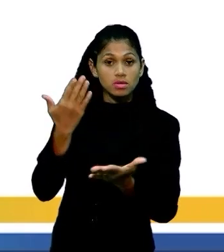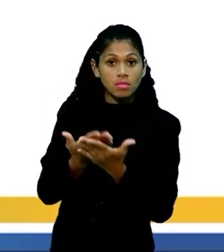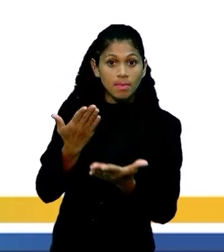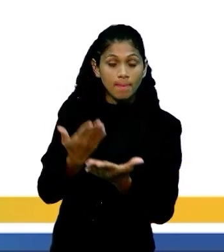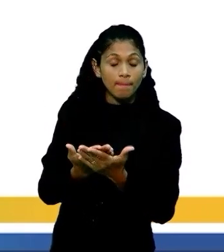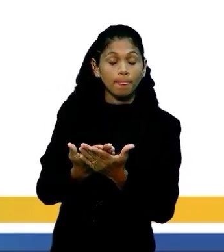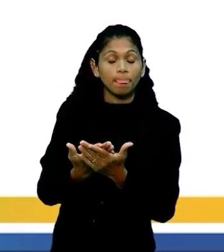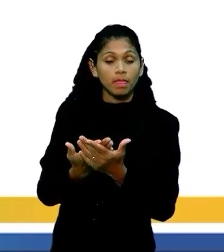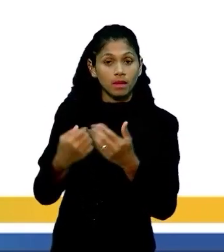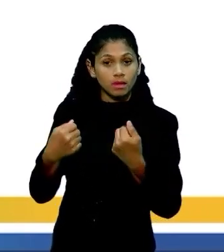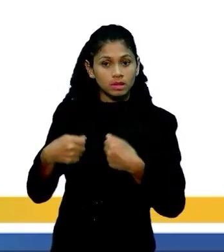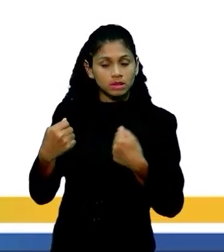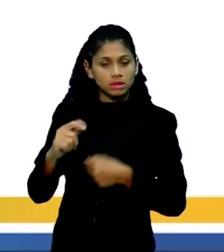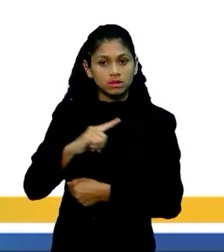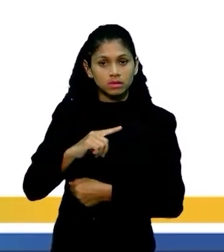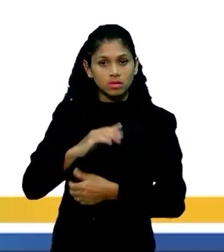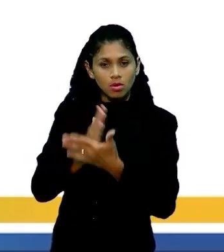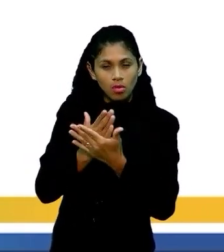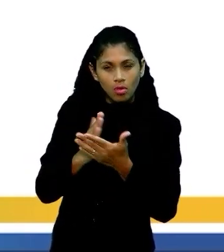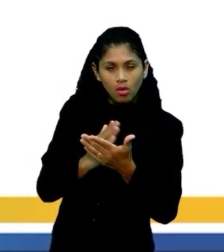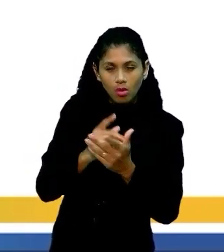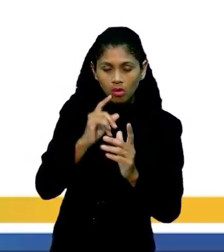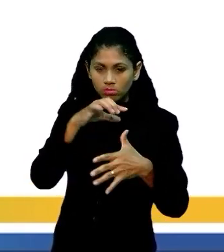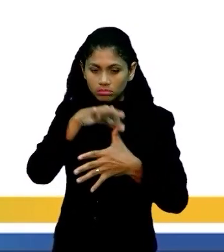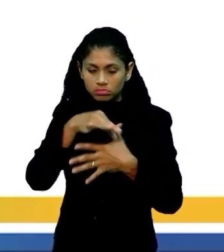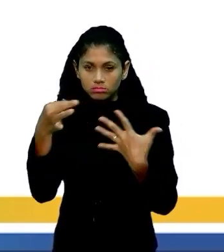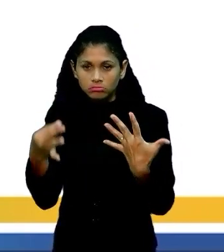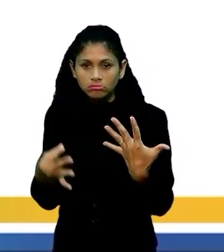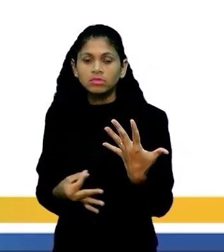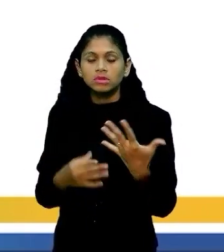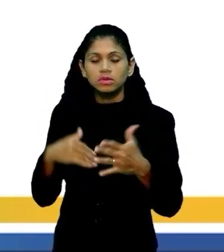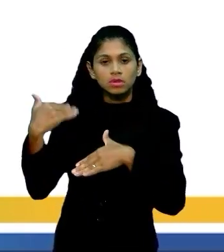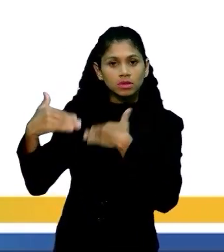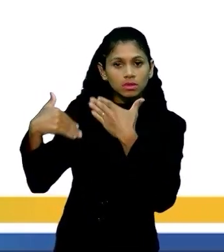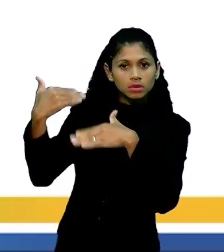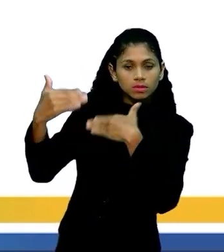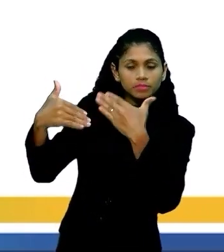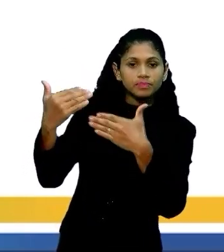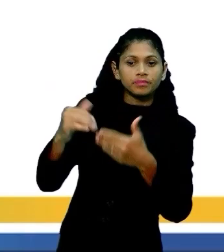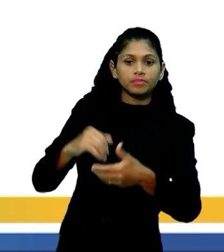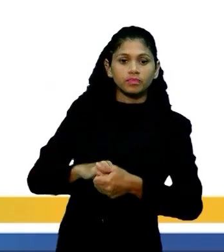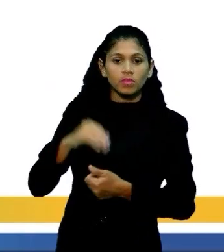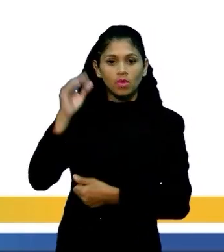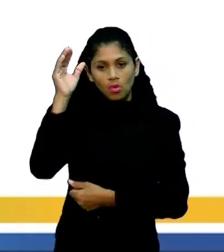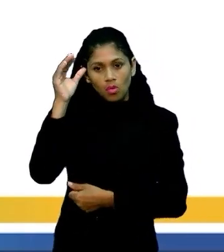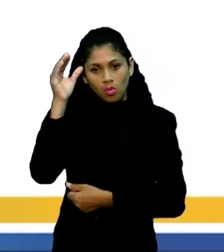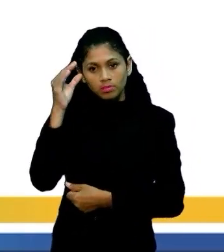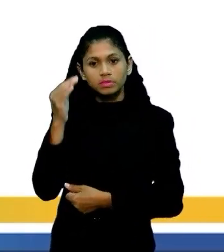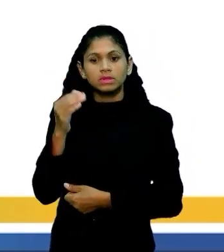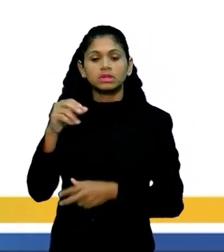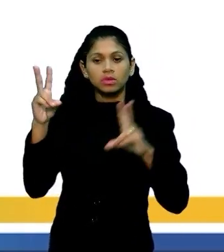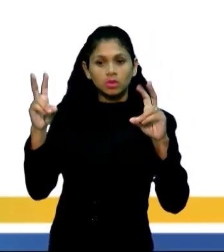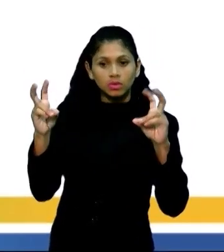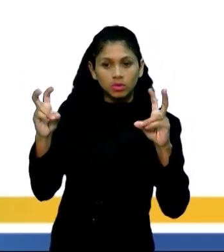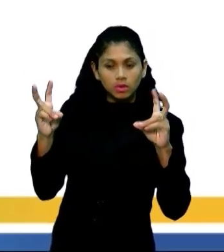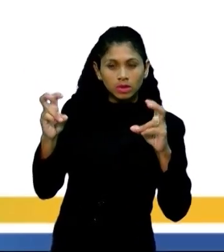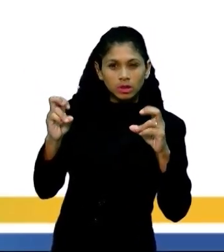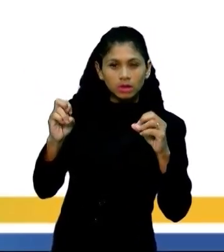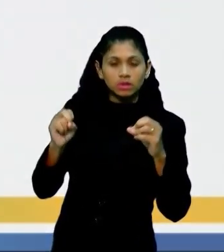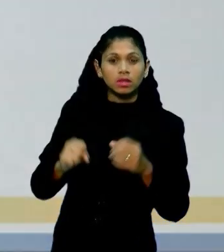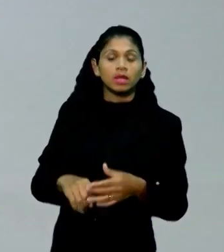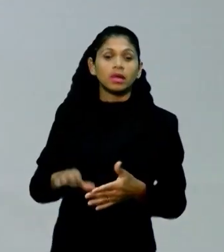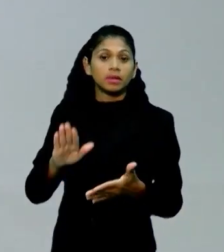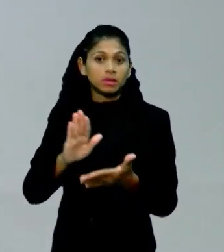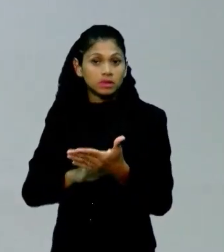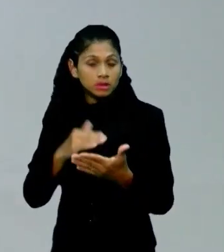alguns elementos principais para nortear o nosso desenvolvimento que é a compreensão do tema interpretação textual o lance aqui é